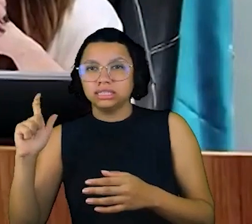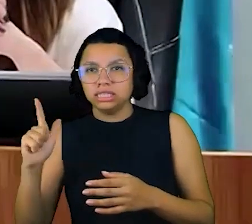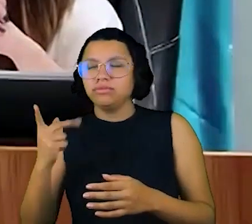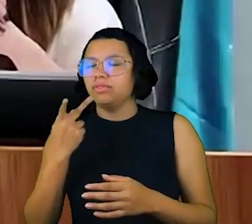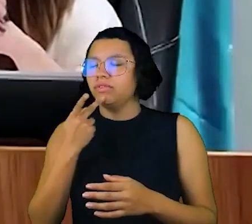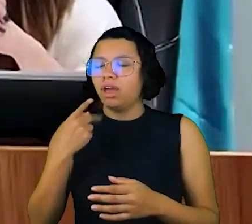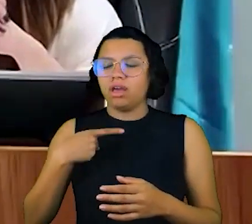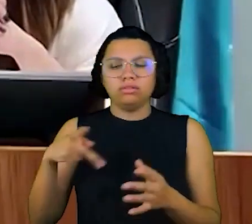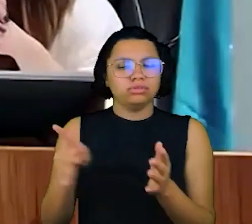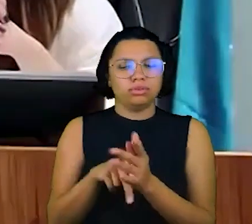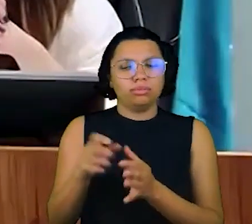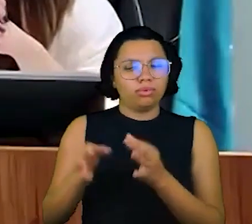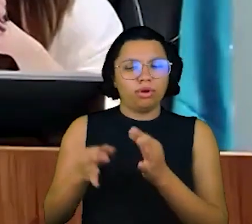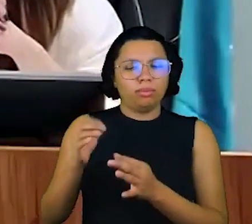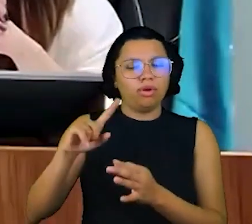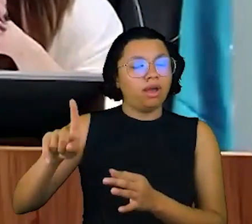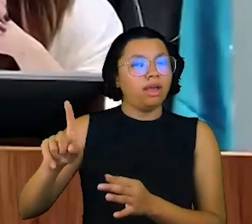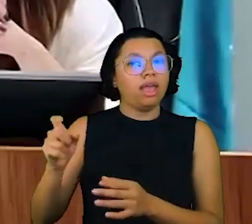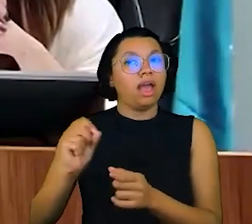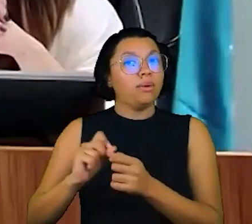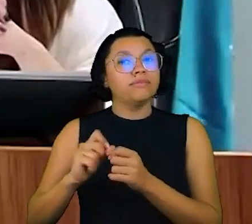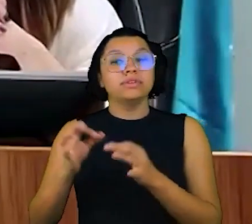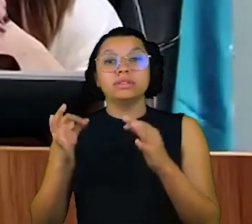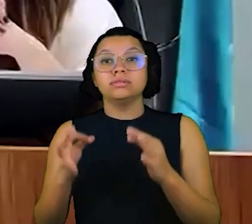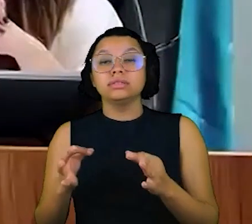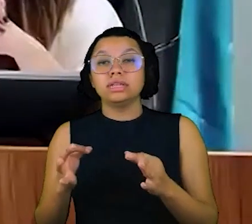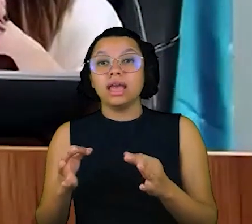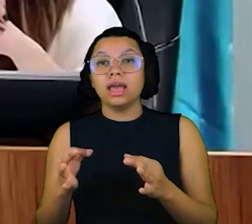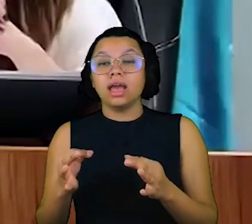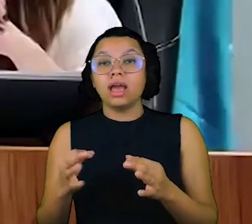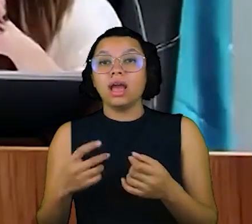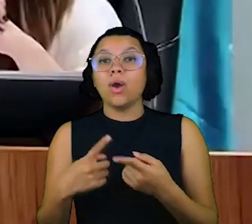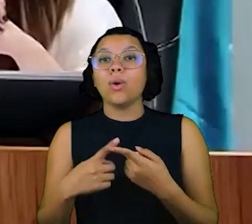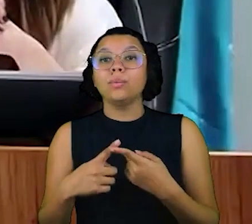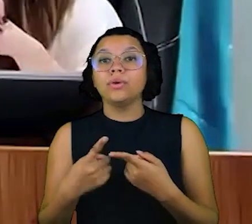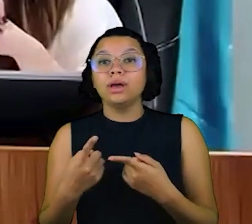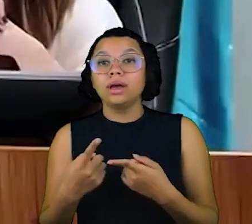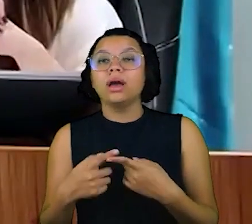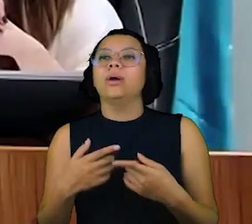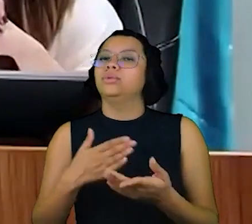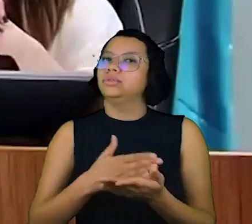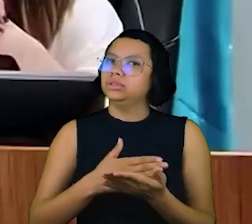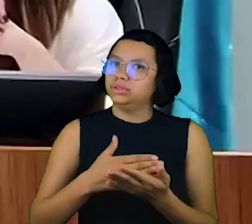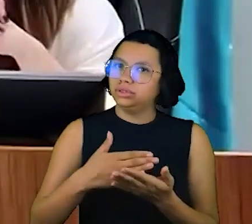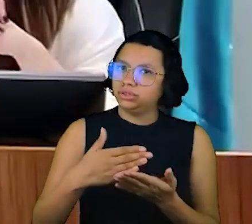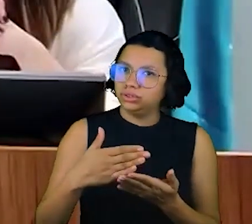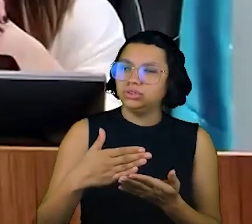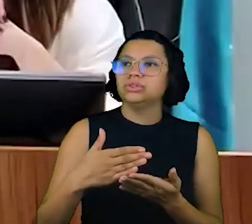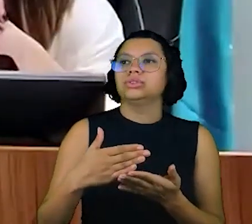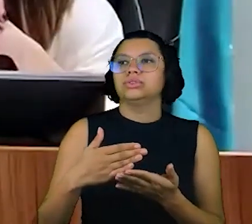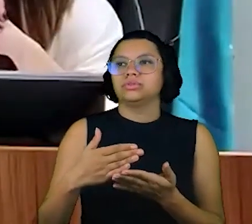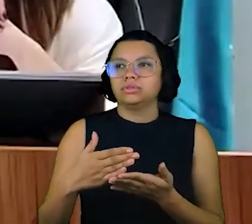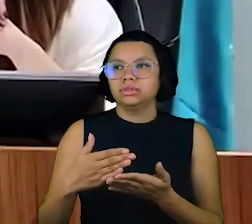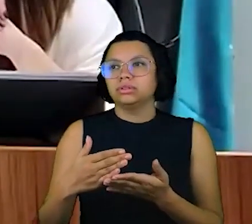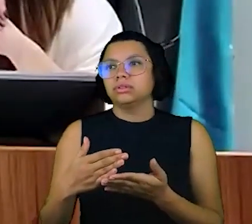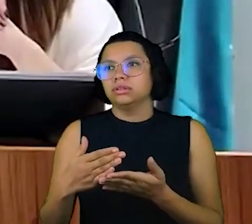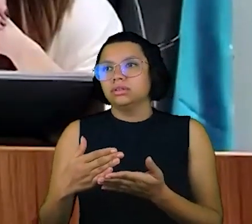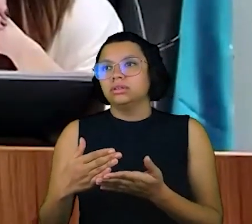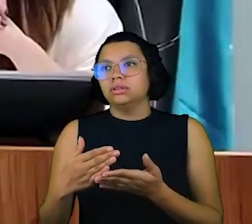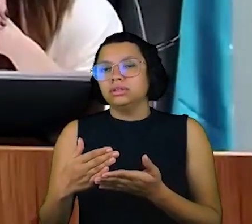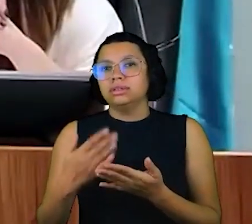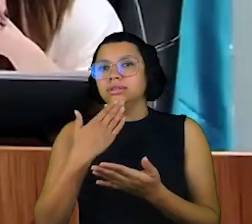eu acho que acertadamente, fazendo o correto, mas fazendo o correto por uma